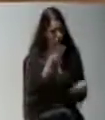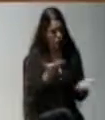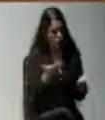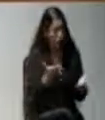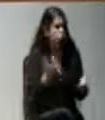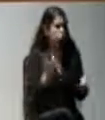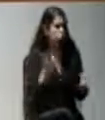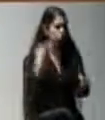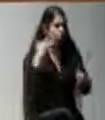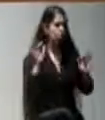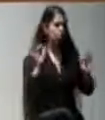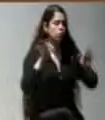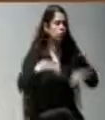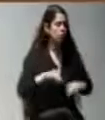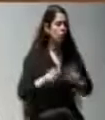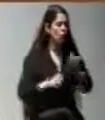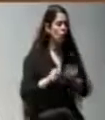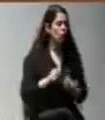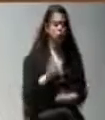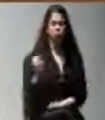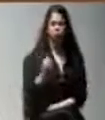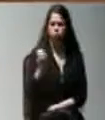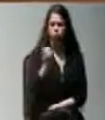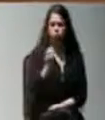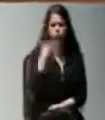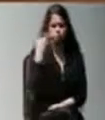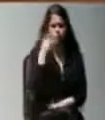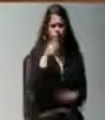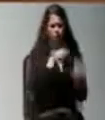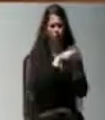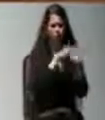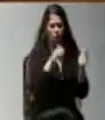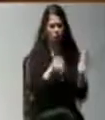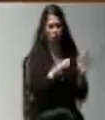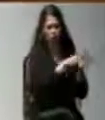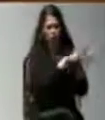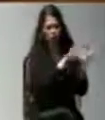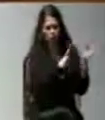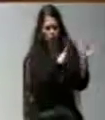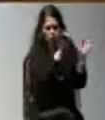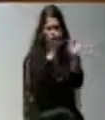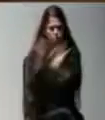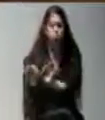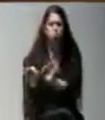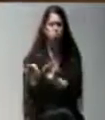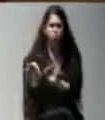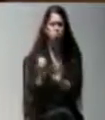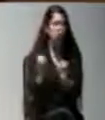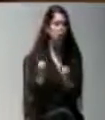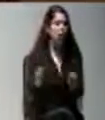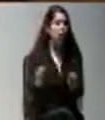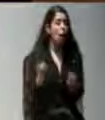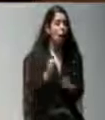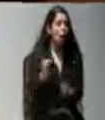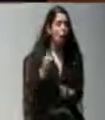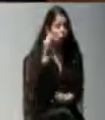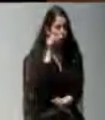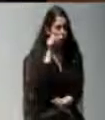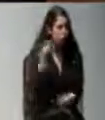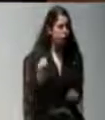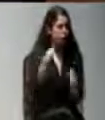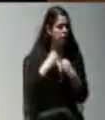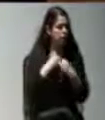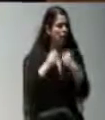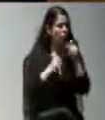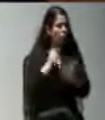brilhante análise, a professora Sally nos devolve a potência. Então, nos faz ver e entender